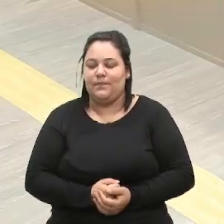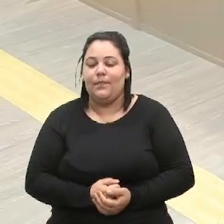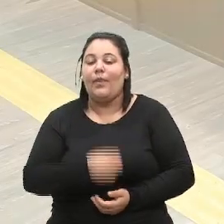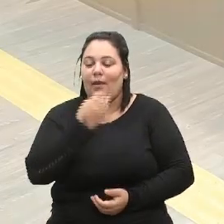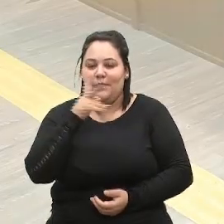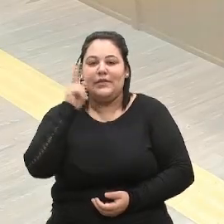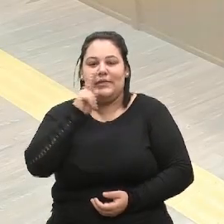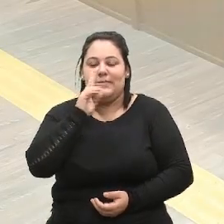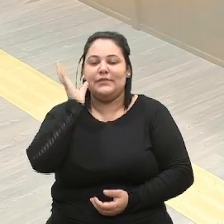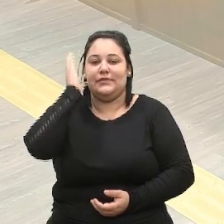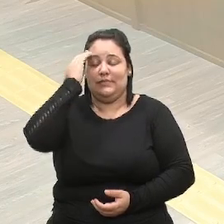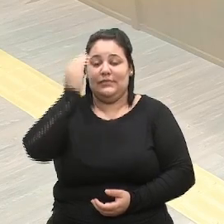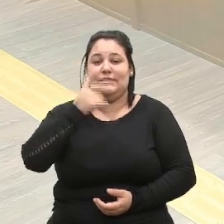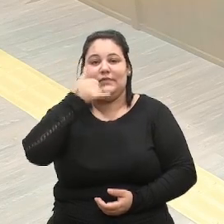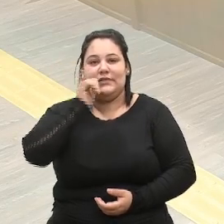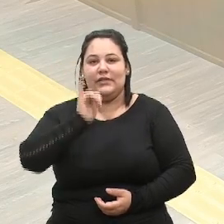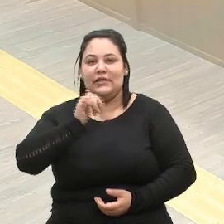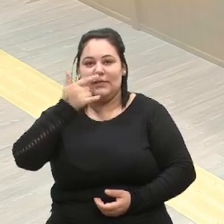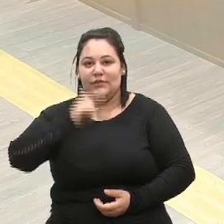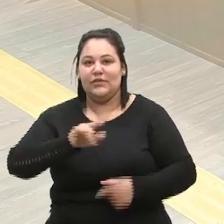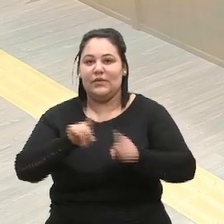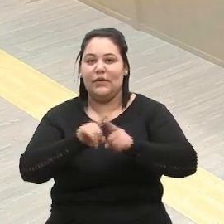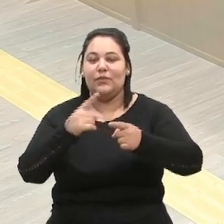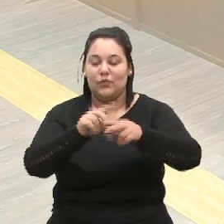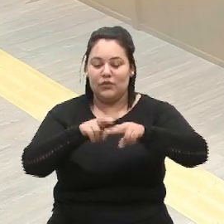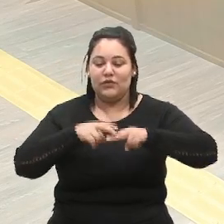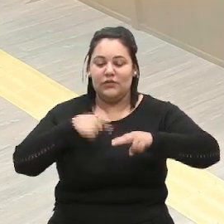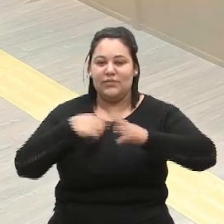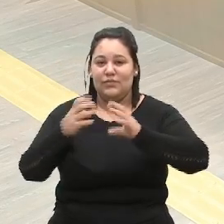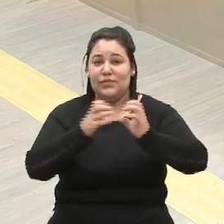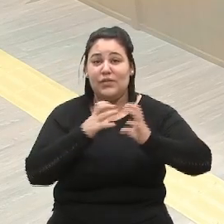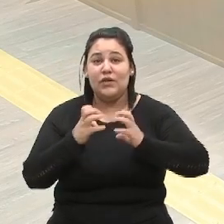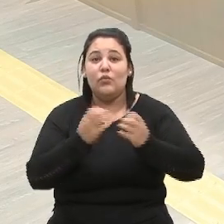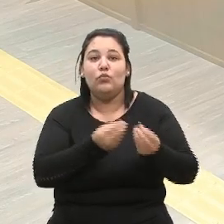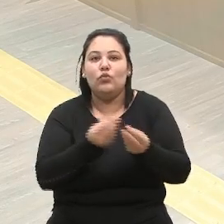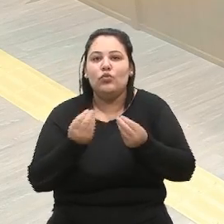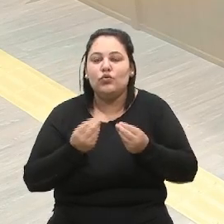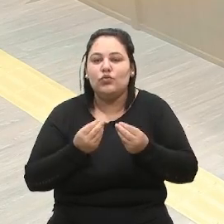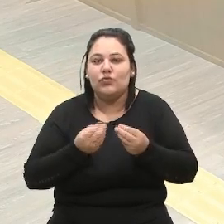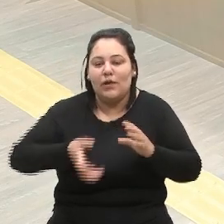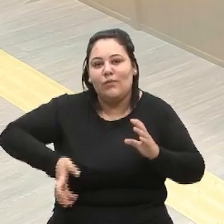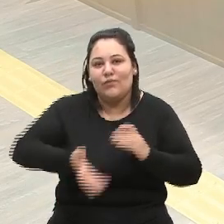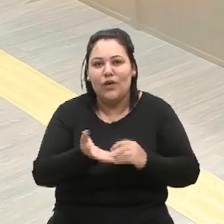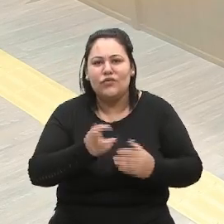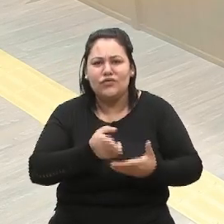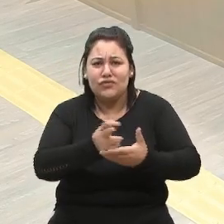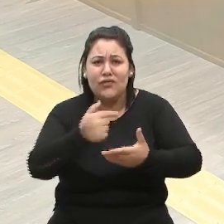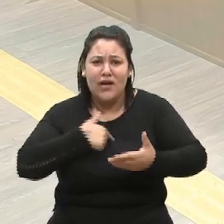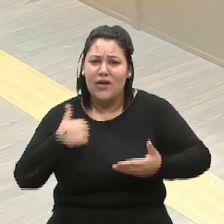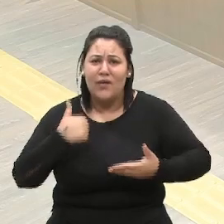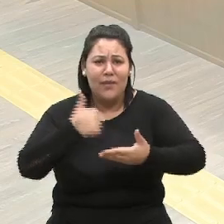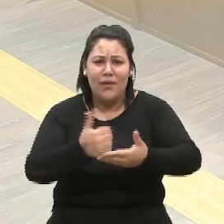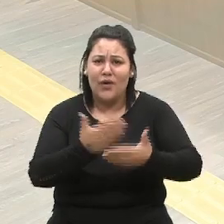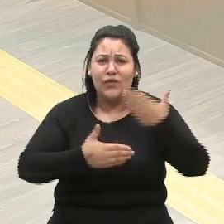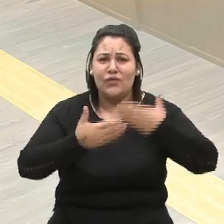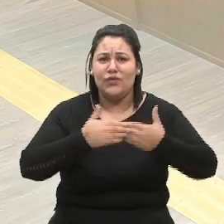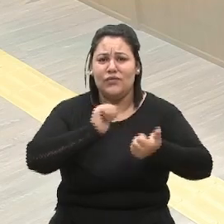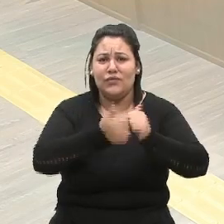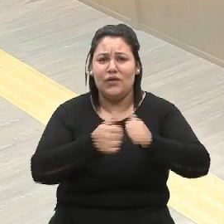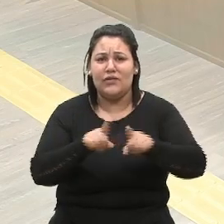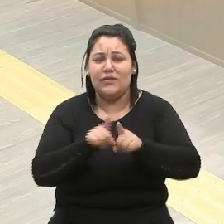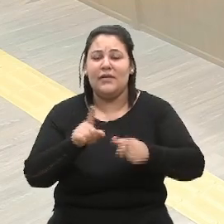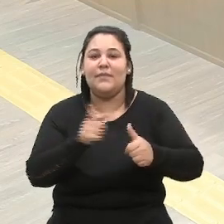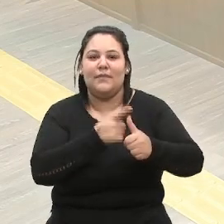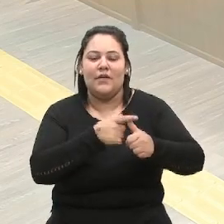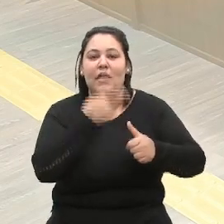Felipe, não vamos repetir jamais, por isso que eu brigo tanto para que a bocha permaneça, e eu sou favorável a todos os outros esportes, que nem eu digo,